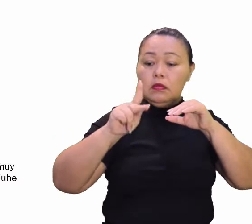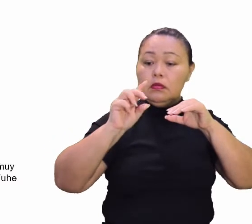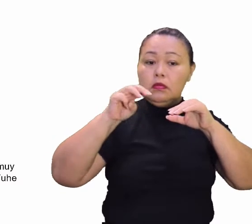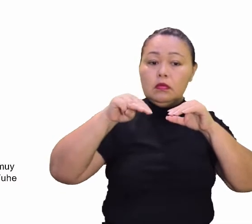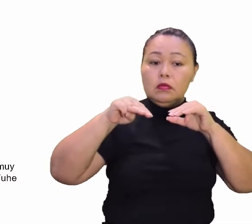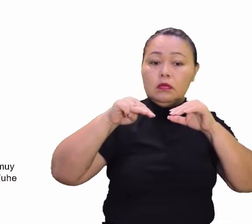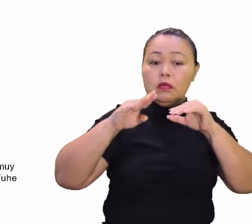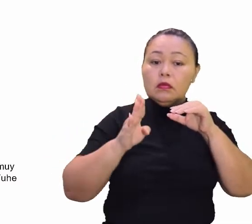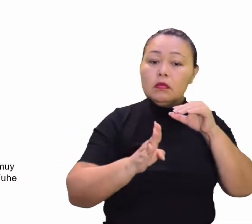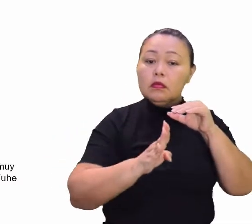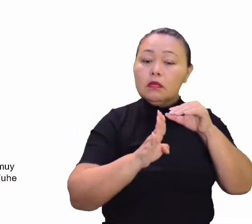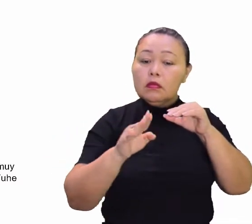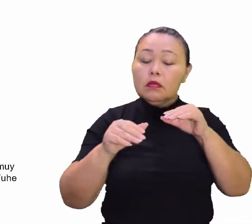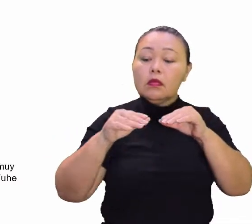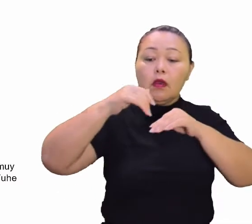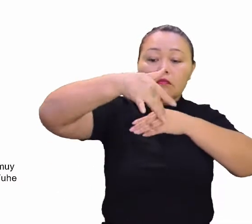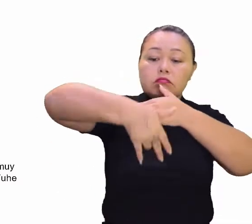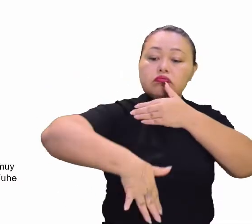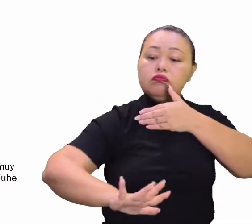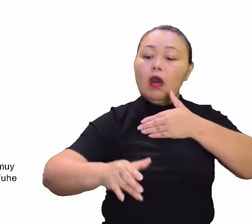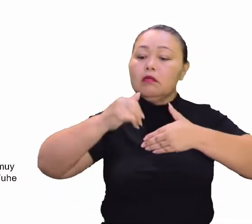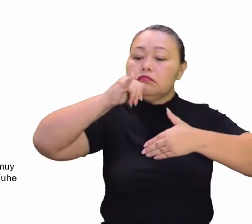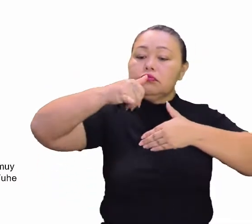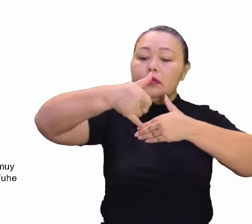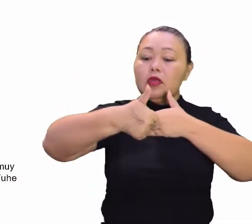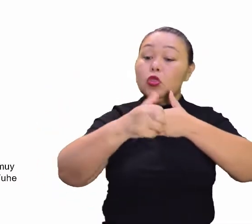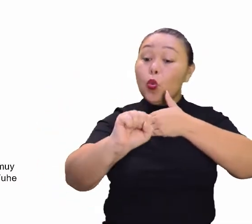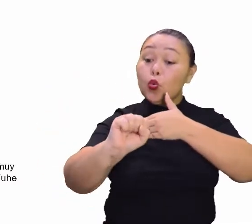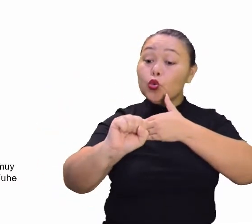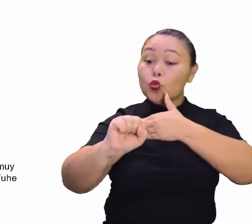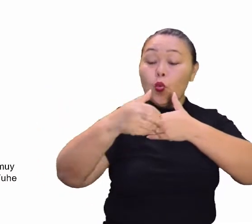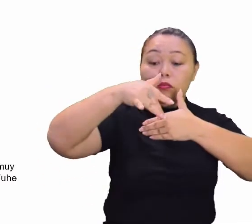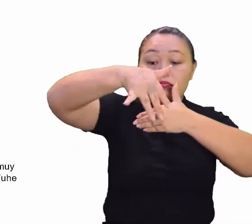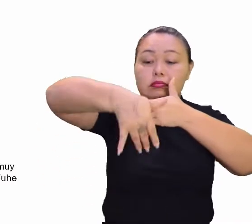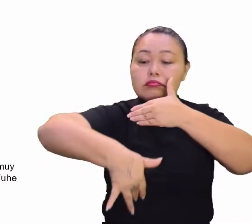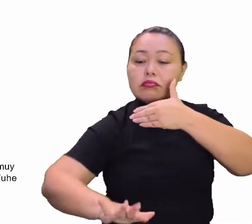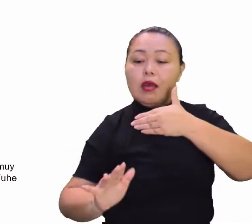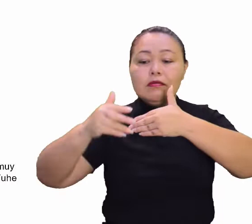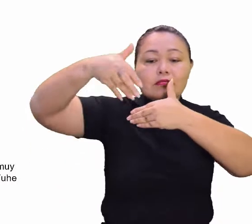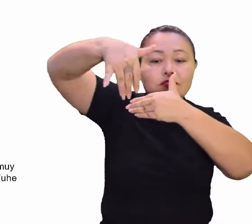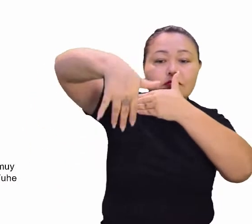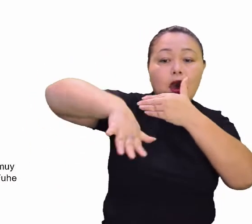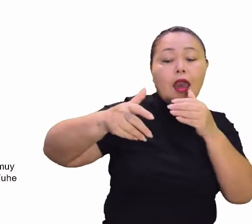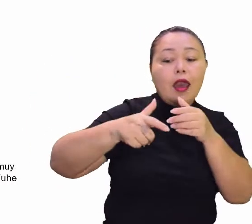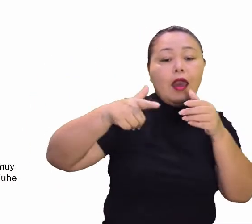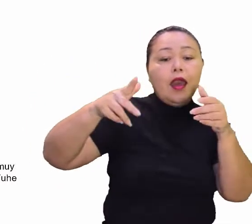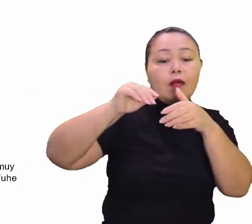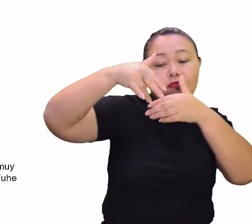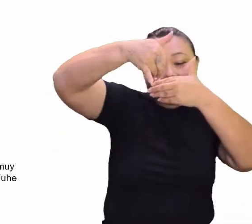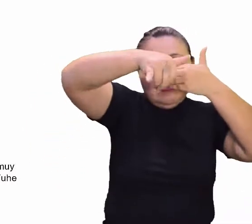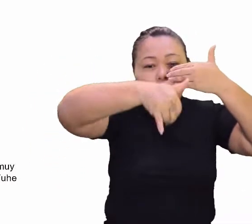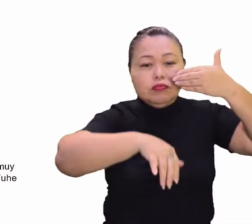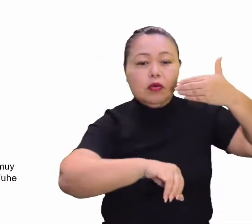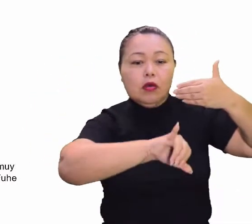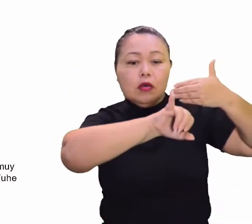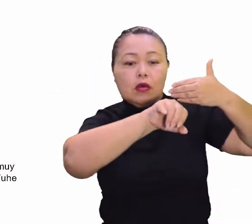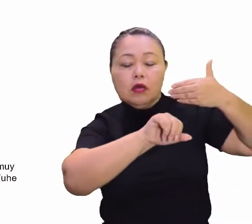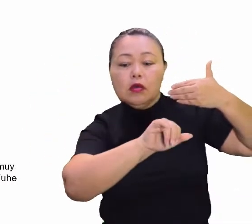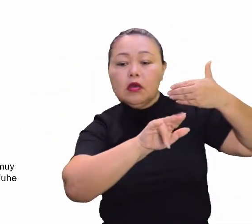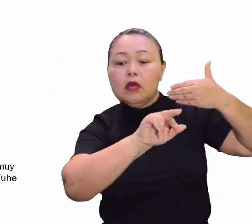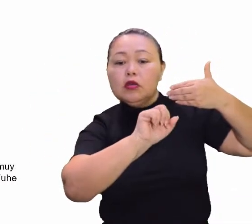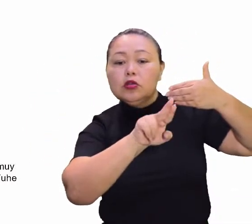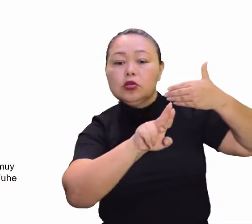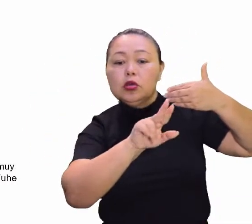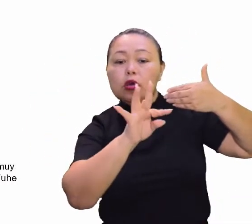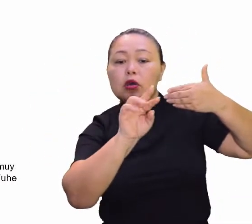centímetros, e passa por 18 cachoeiras corredeiras, sendo as maiores Giral, Tem Antônio e Santo Antônio. Agora a gente está falando